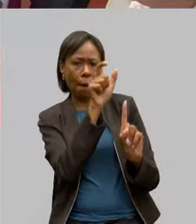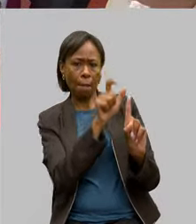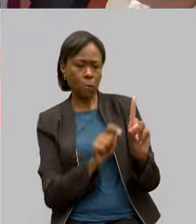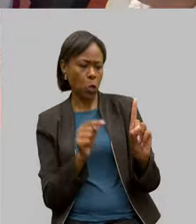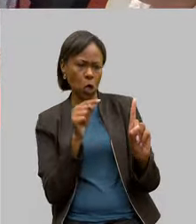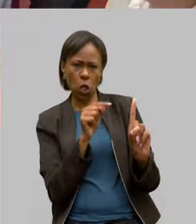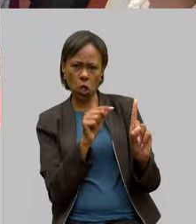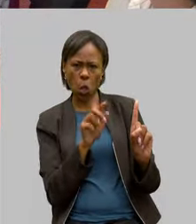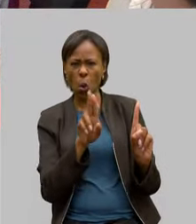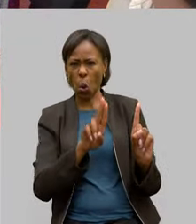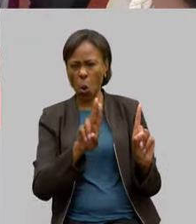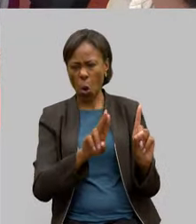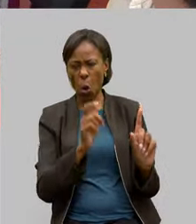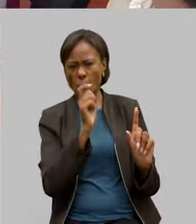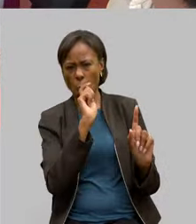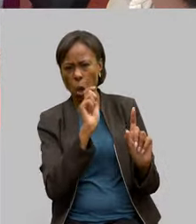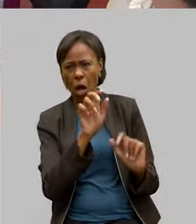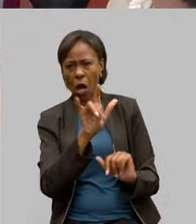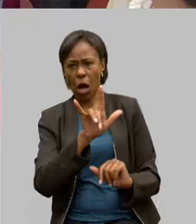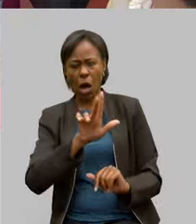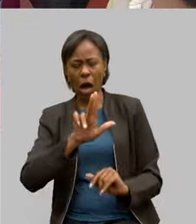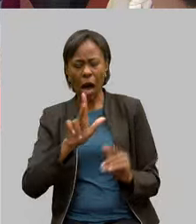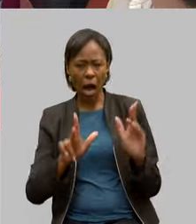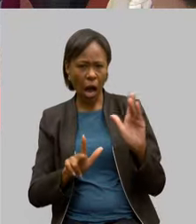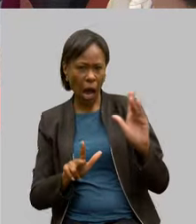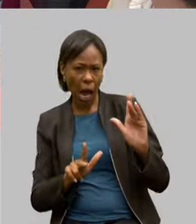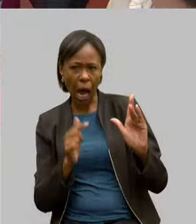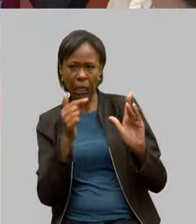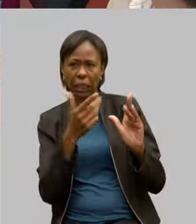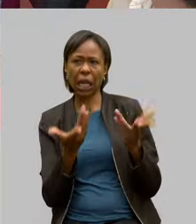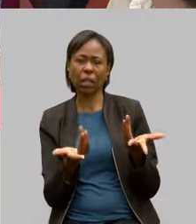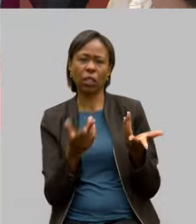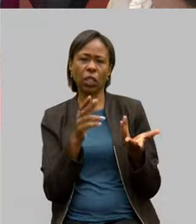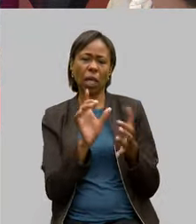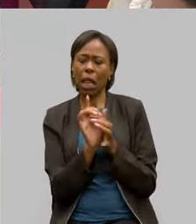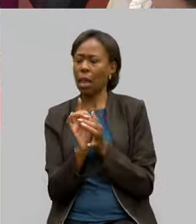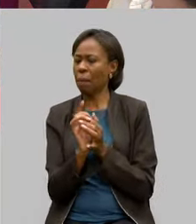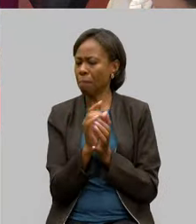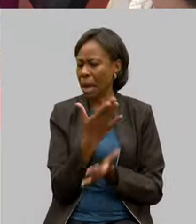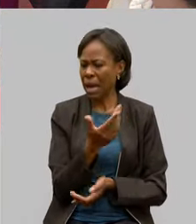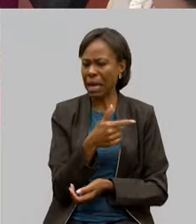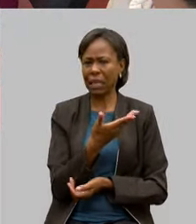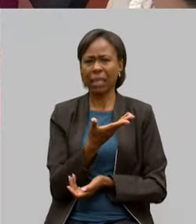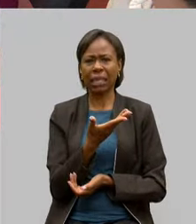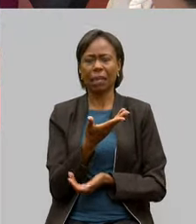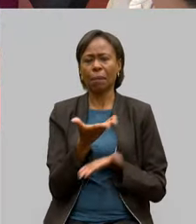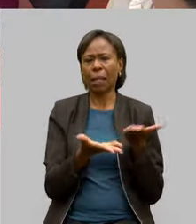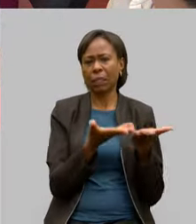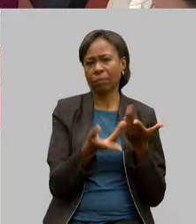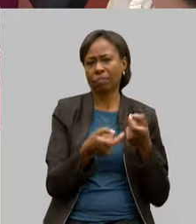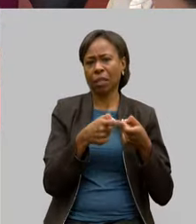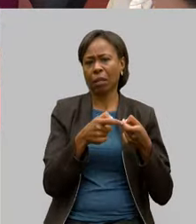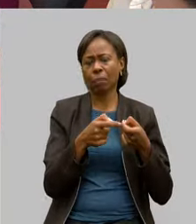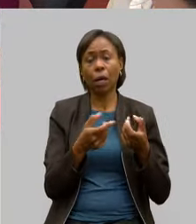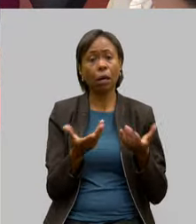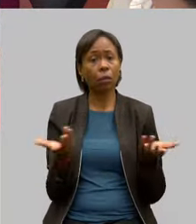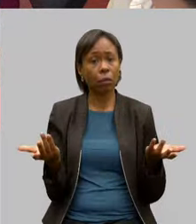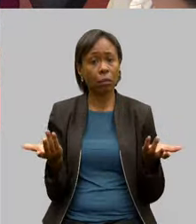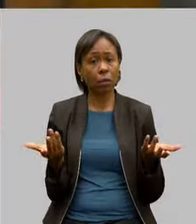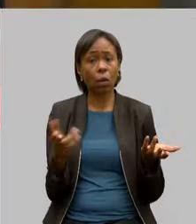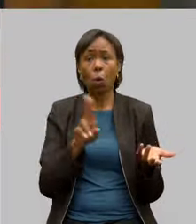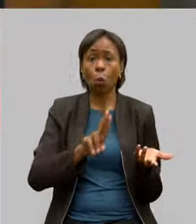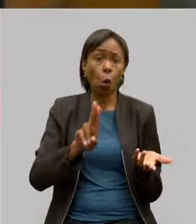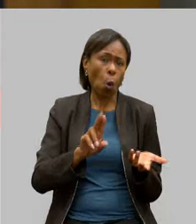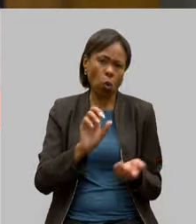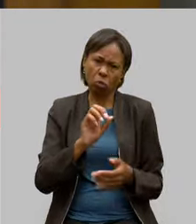aqueles que defendem a liberação do uso tanto paraa finalidade terapeutica sinal quanto para o uso de quem